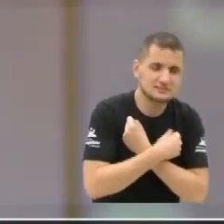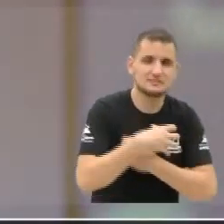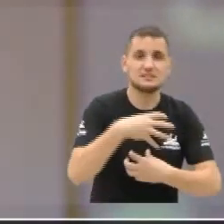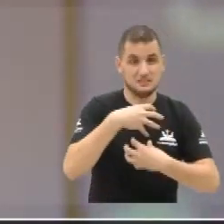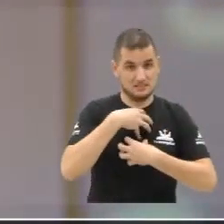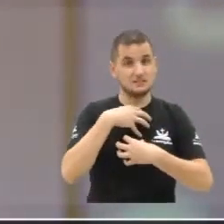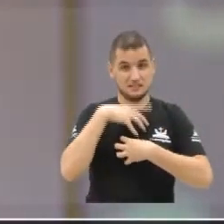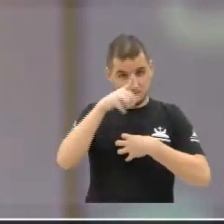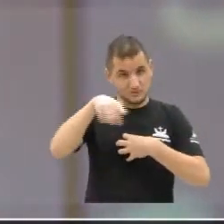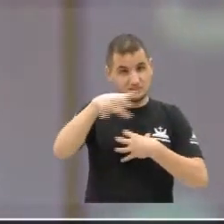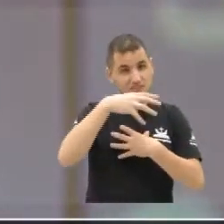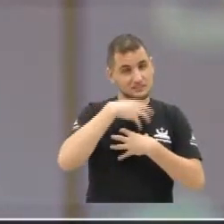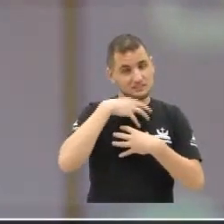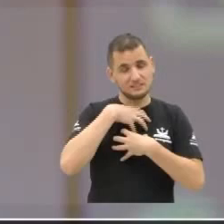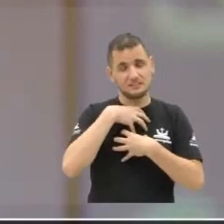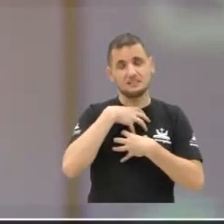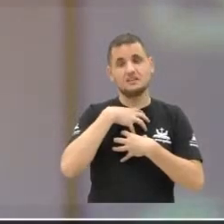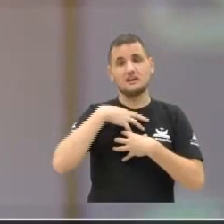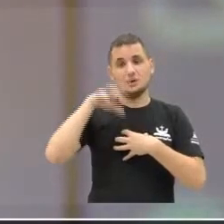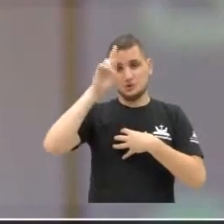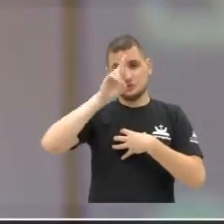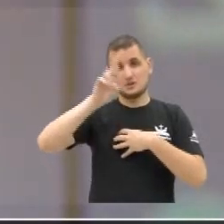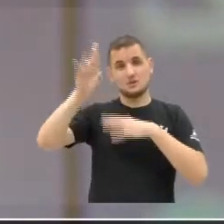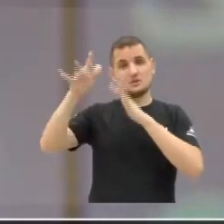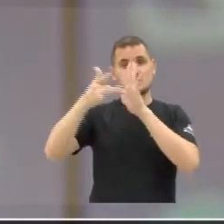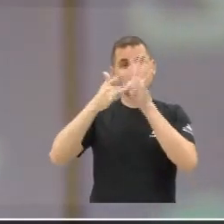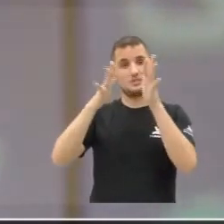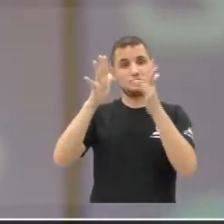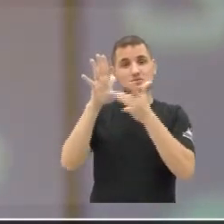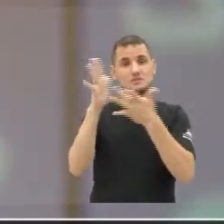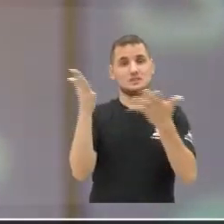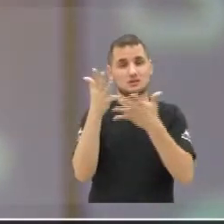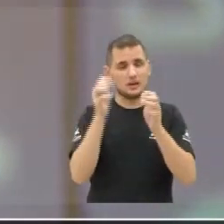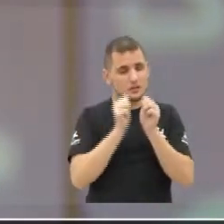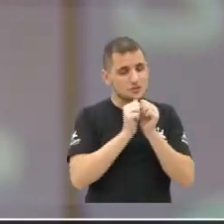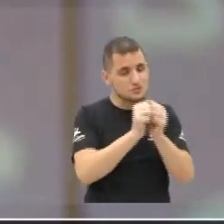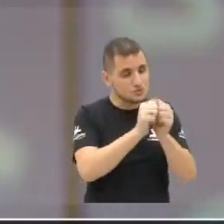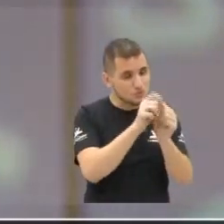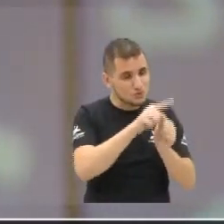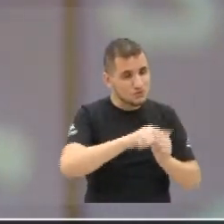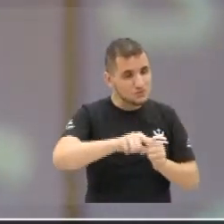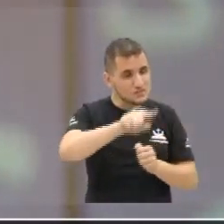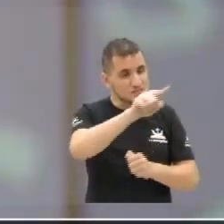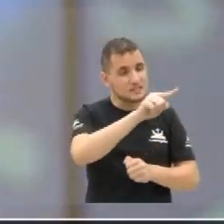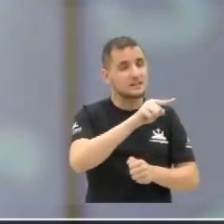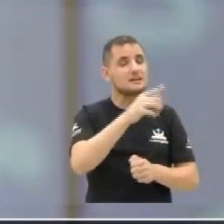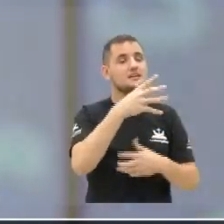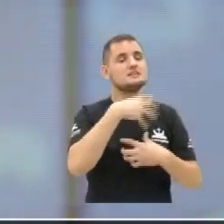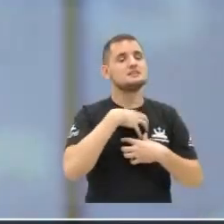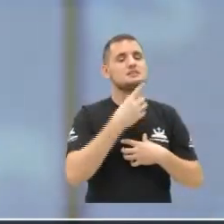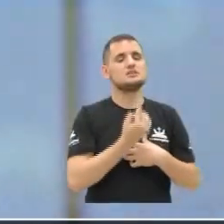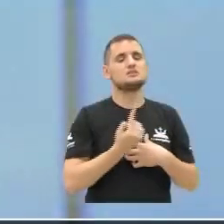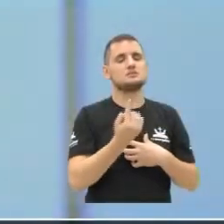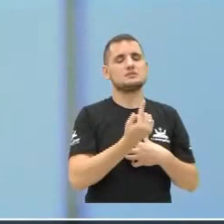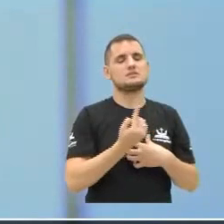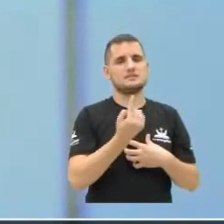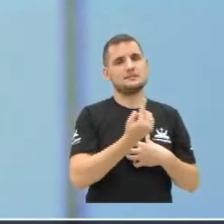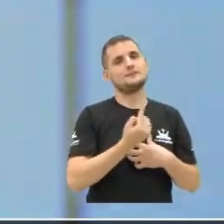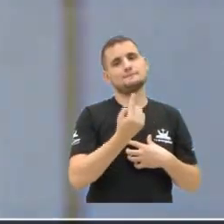o Senhor vai fazer a companhia que aqueles que você ama não podem fazer